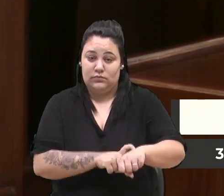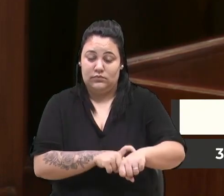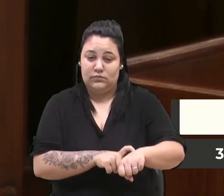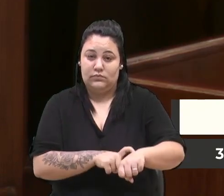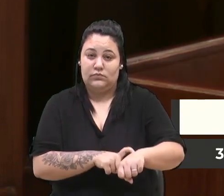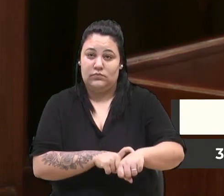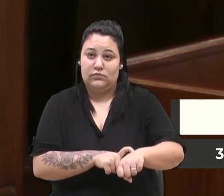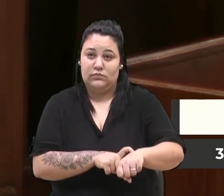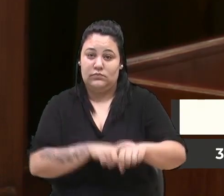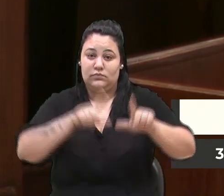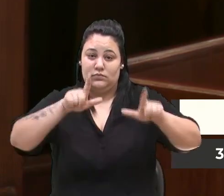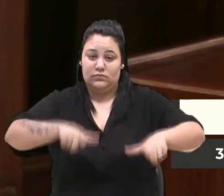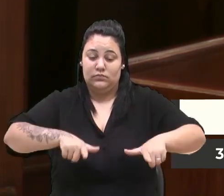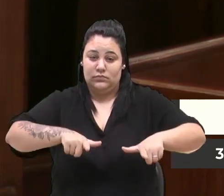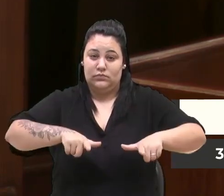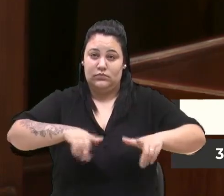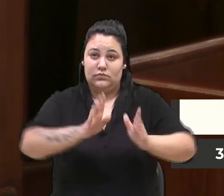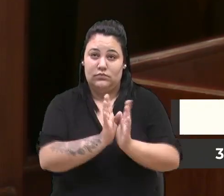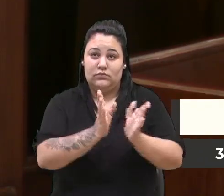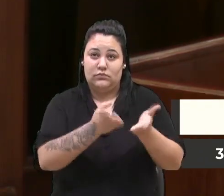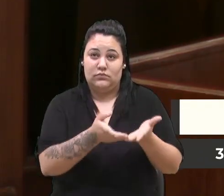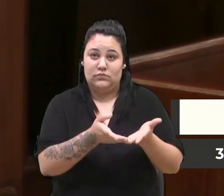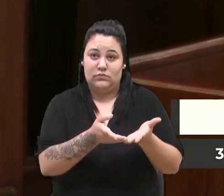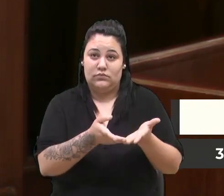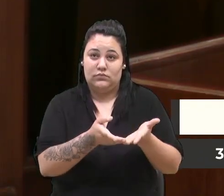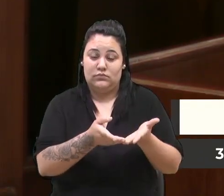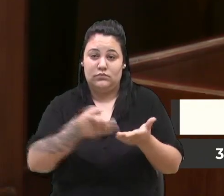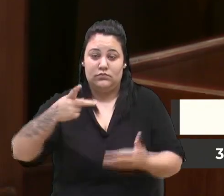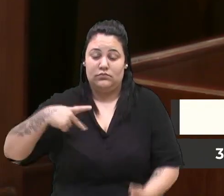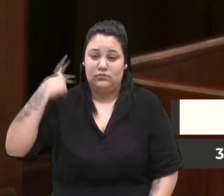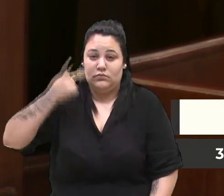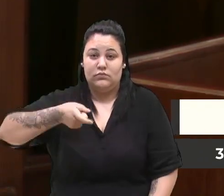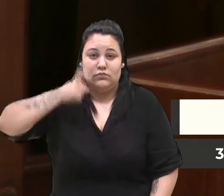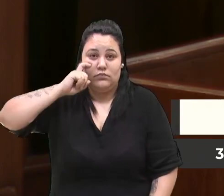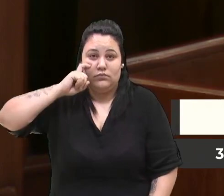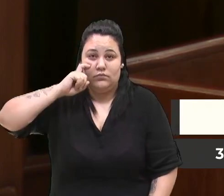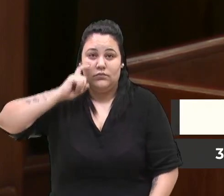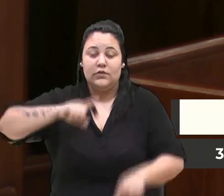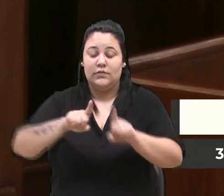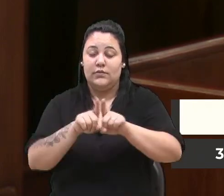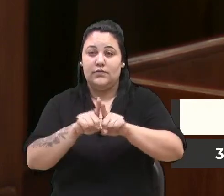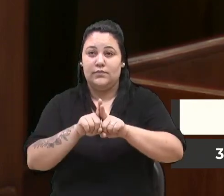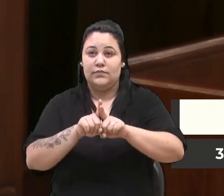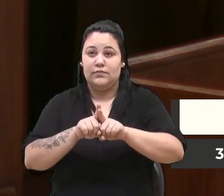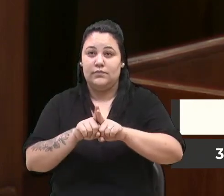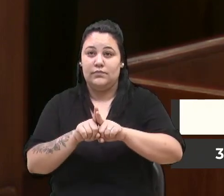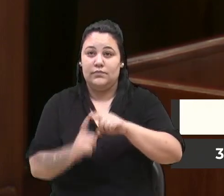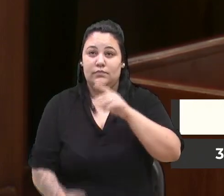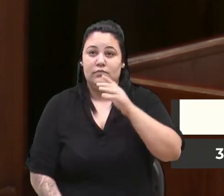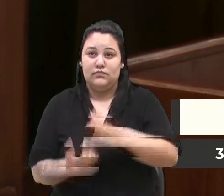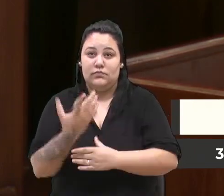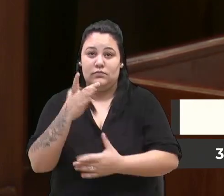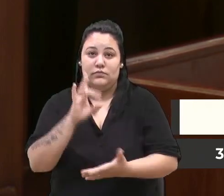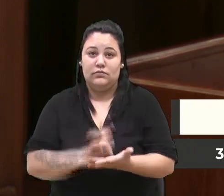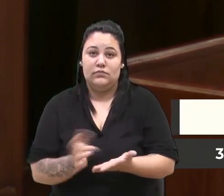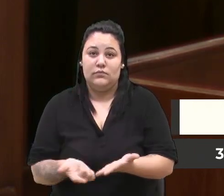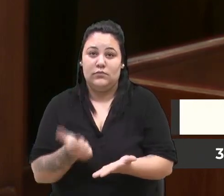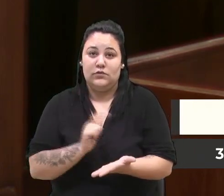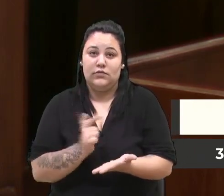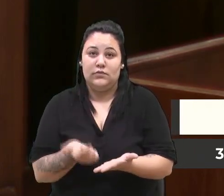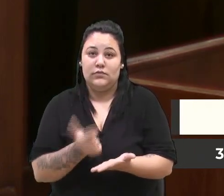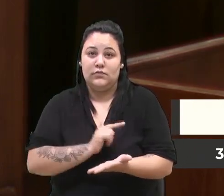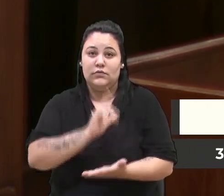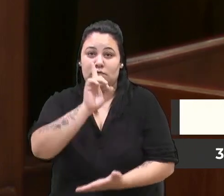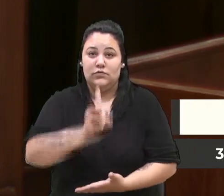de comissões vereadora Geni Petef, o lançamento da Cartilha de Direitos Humanos